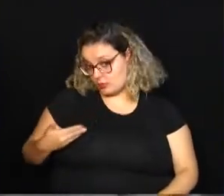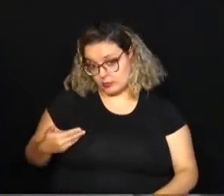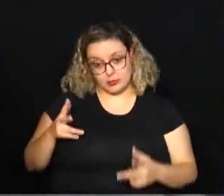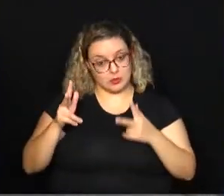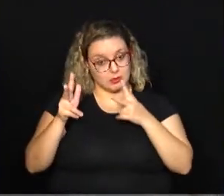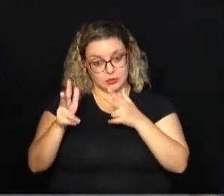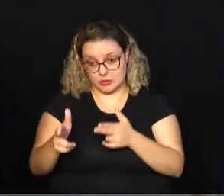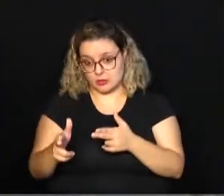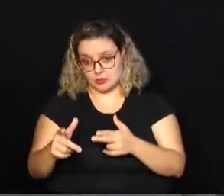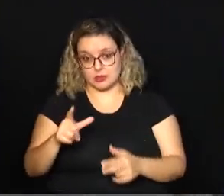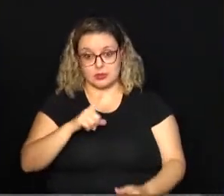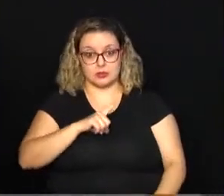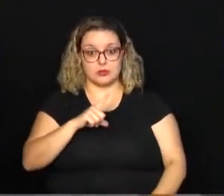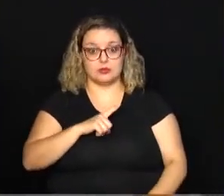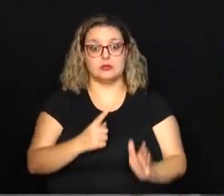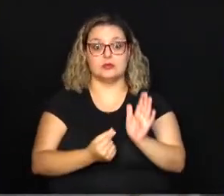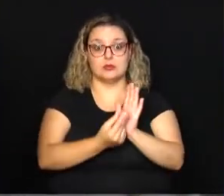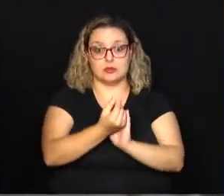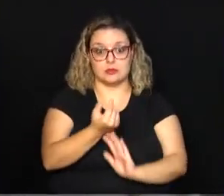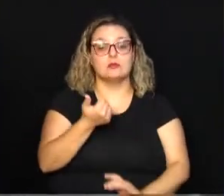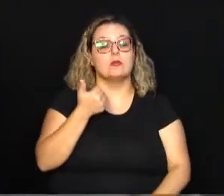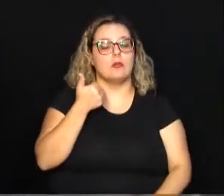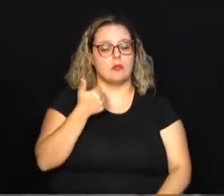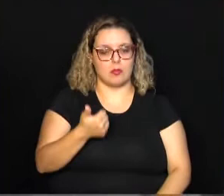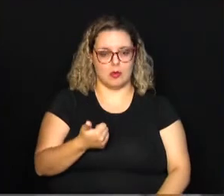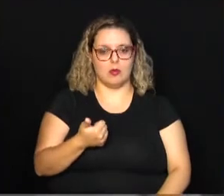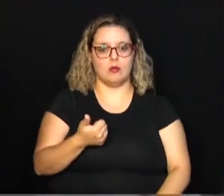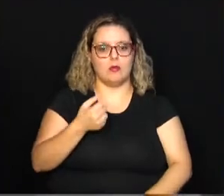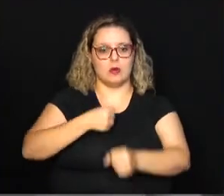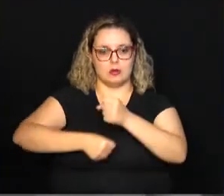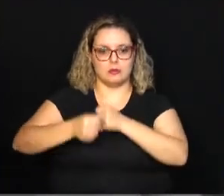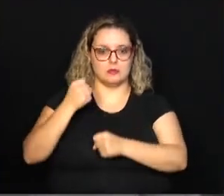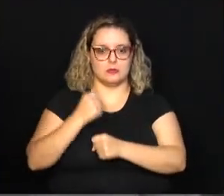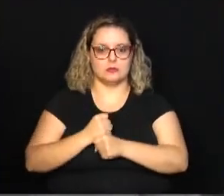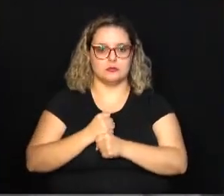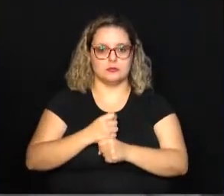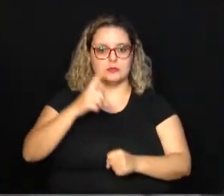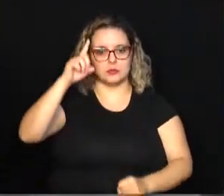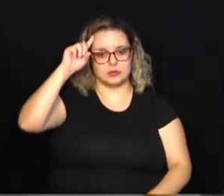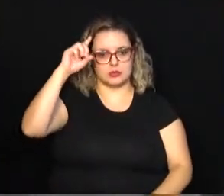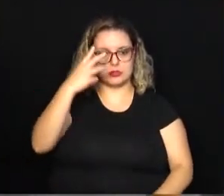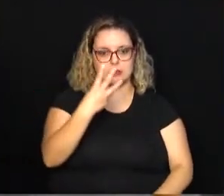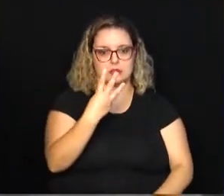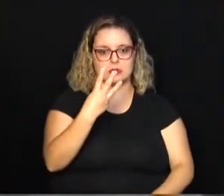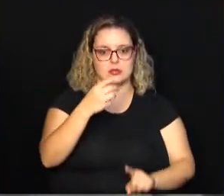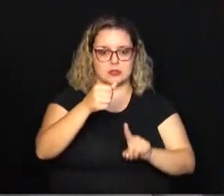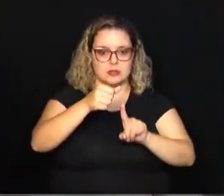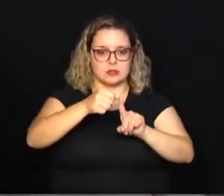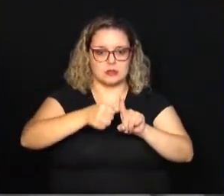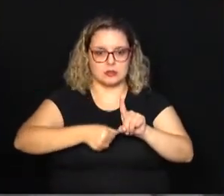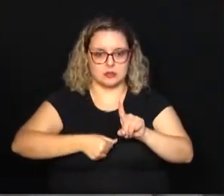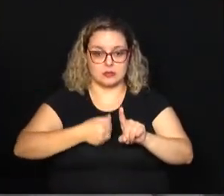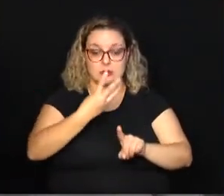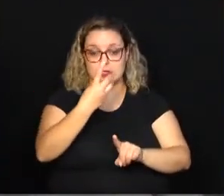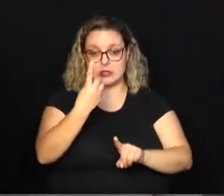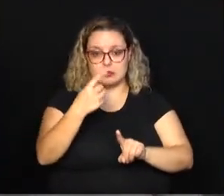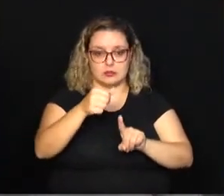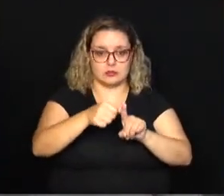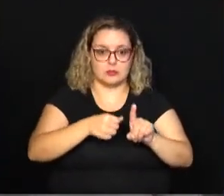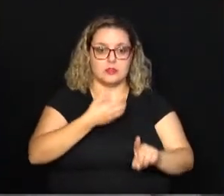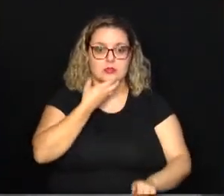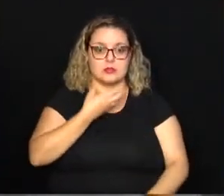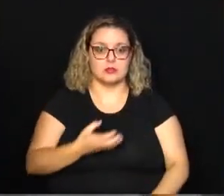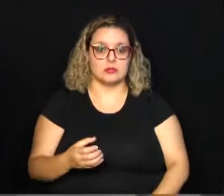uma quantidade de dinheiro significativa o ano passado. Dia 31 de dezembro já modificaram a lei da